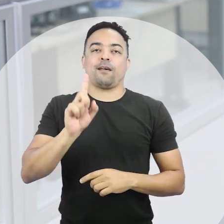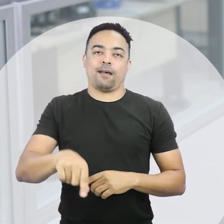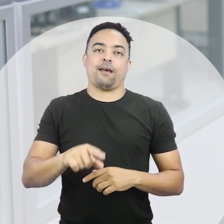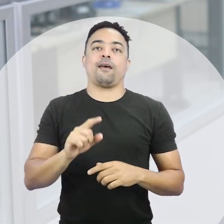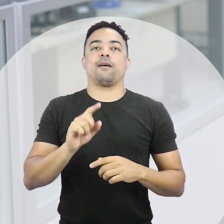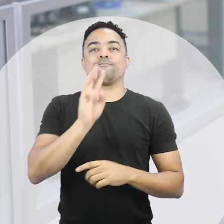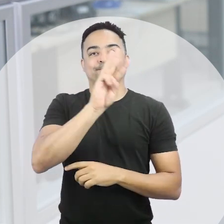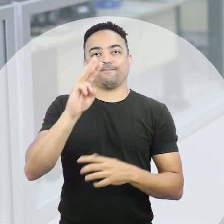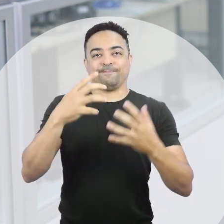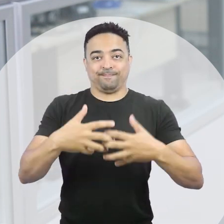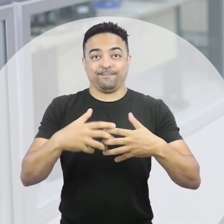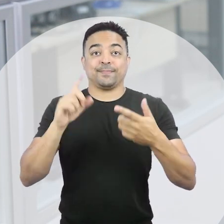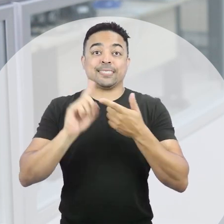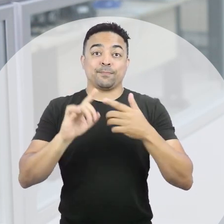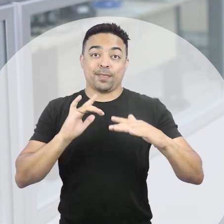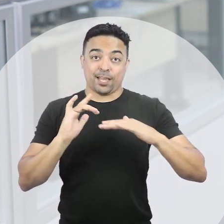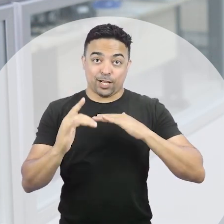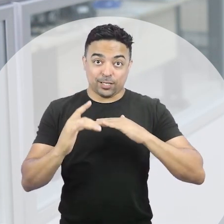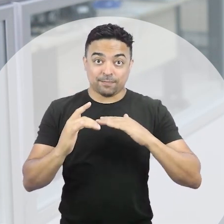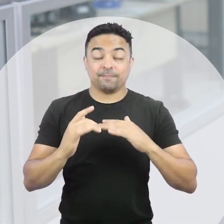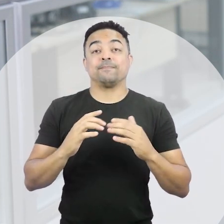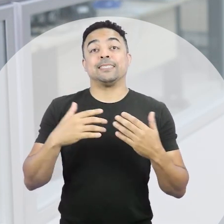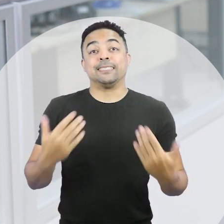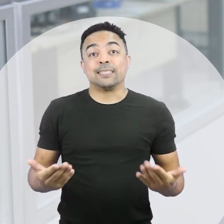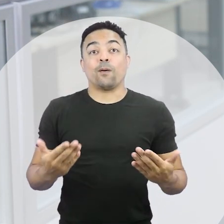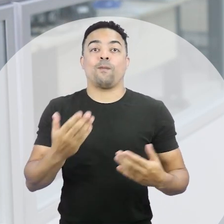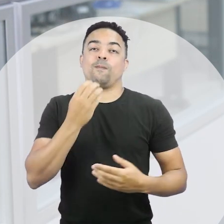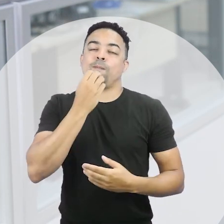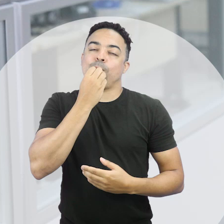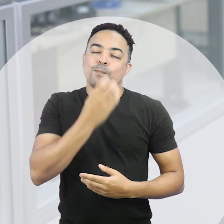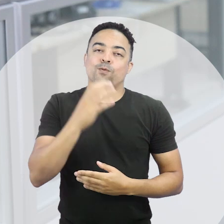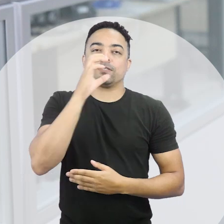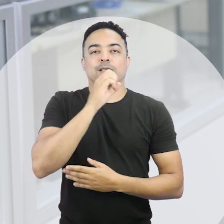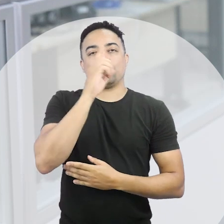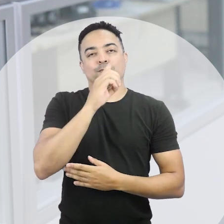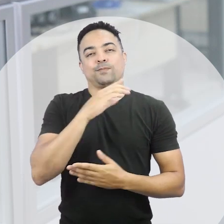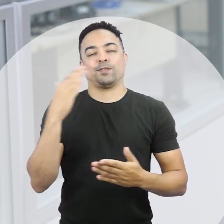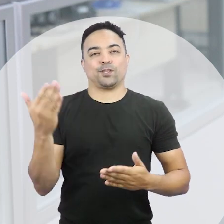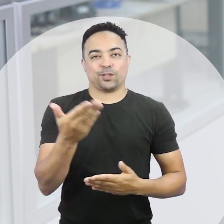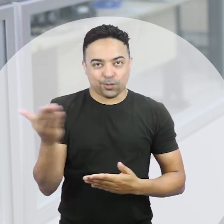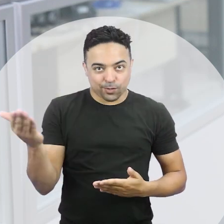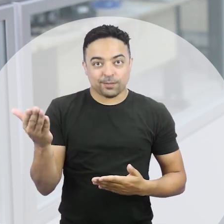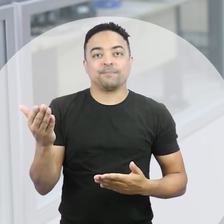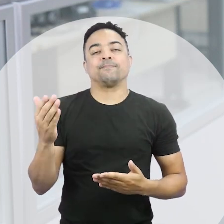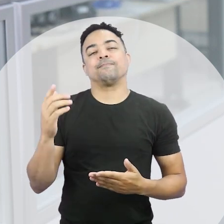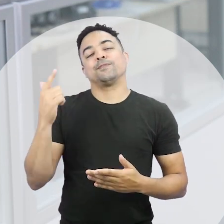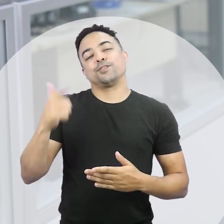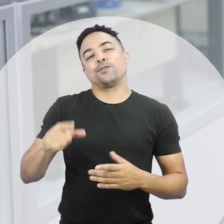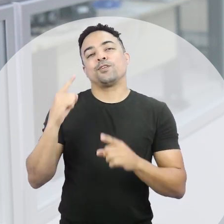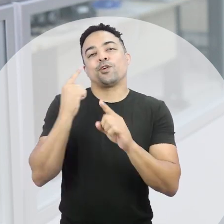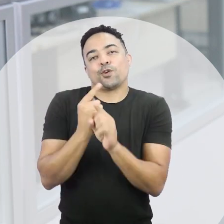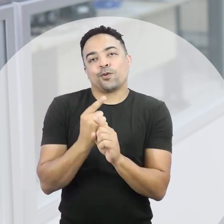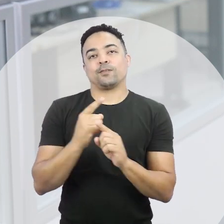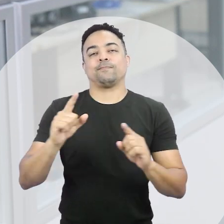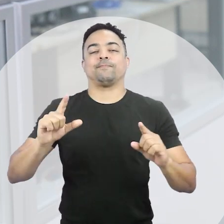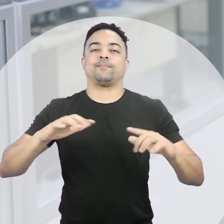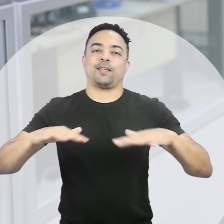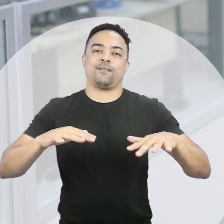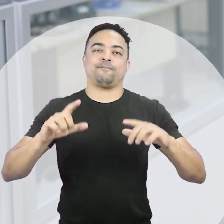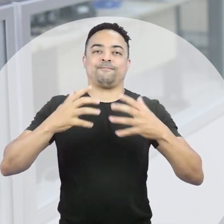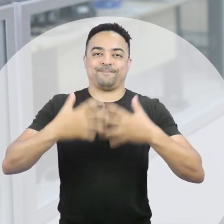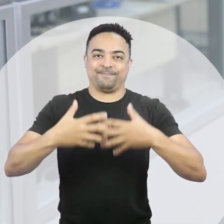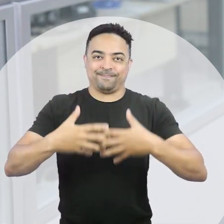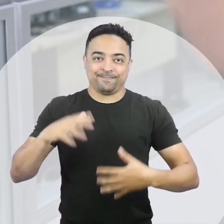Claro lá no nosso portal e nas nossas redes sociais gente bom final de semana para todo mundo e até o próximo IFC